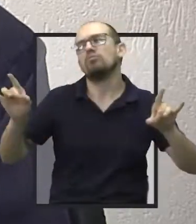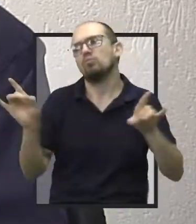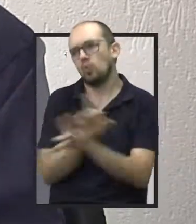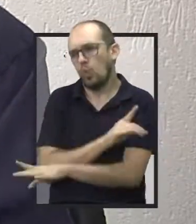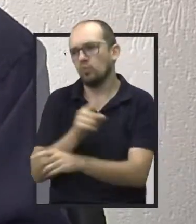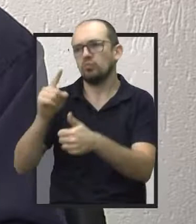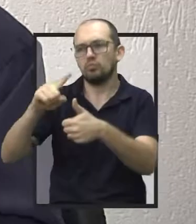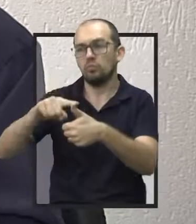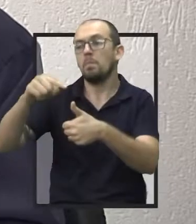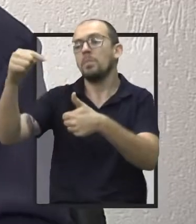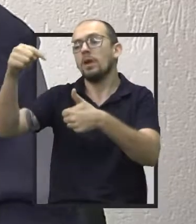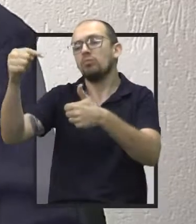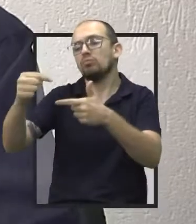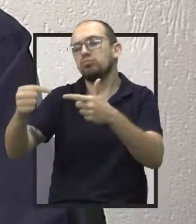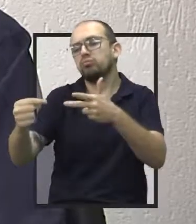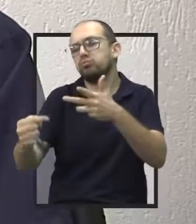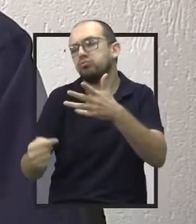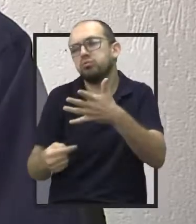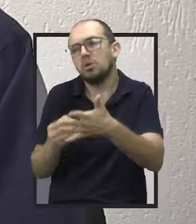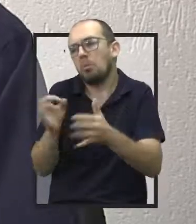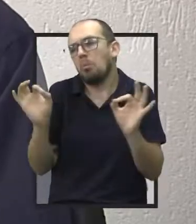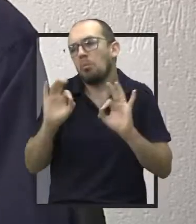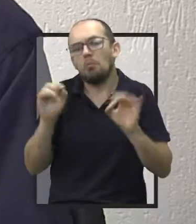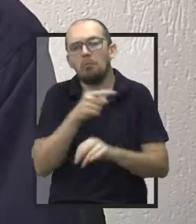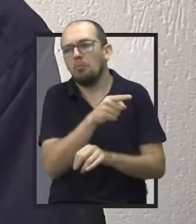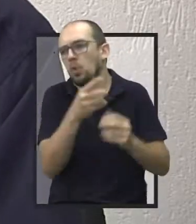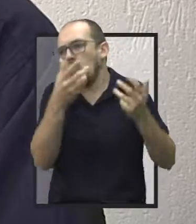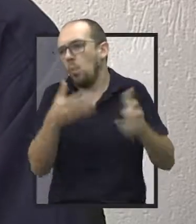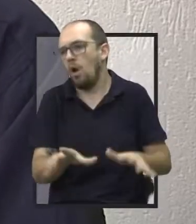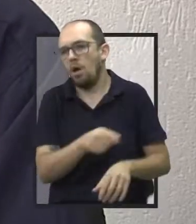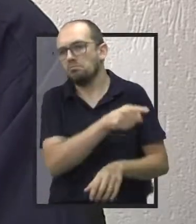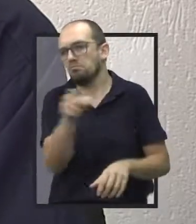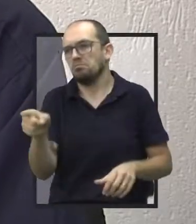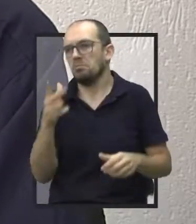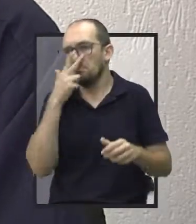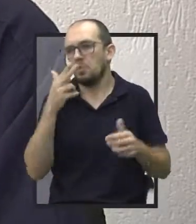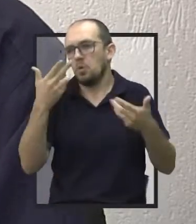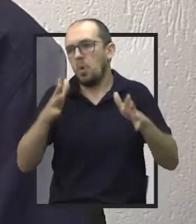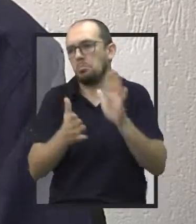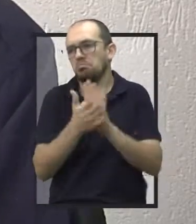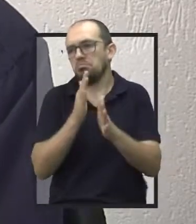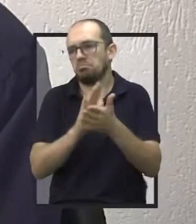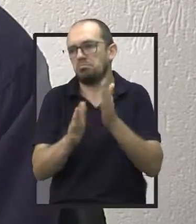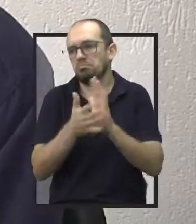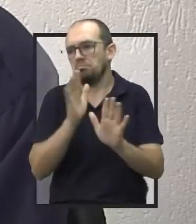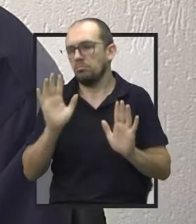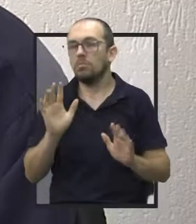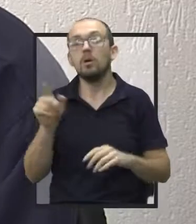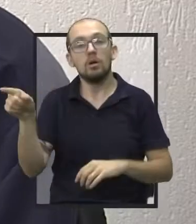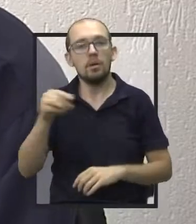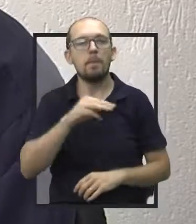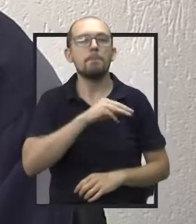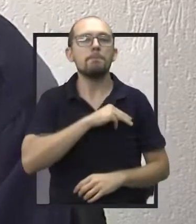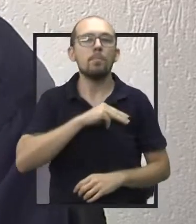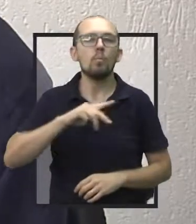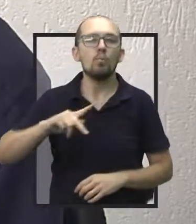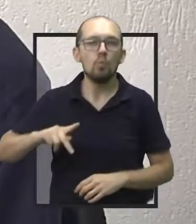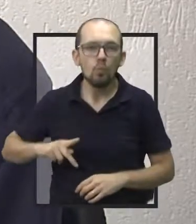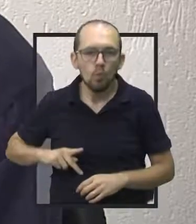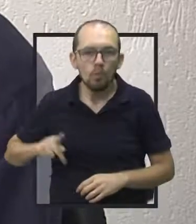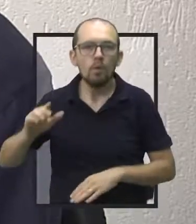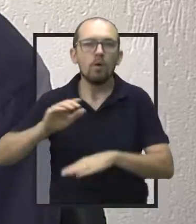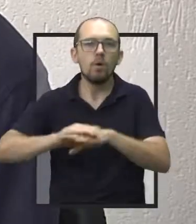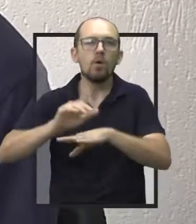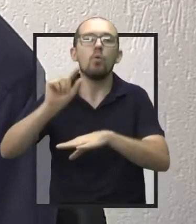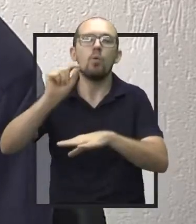disse ao ministério público de que não haveria mais a possibiliade segundo a informação que eles nos passado o ministério público então entrou com uma ação